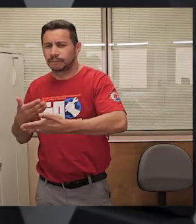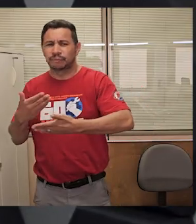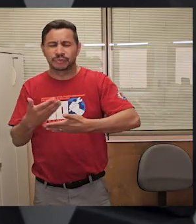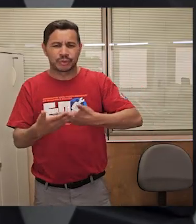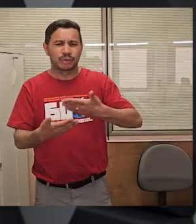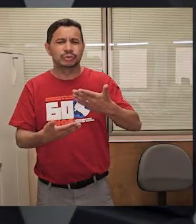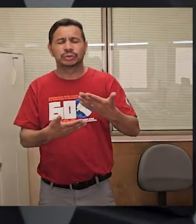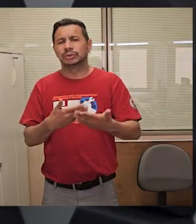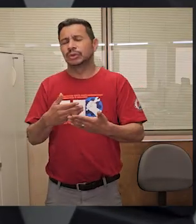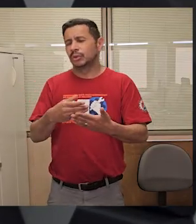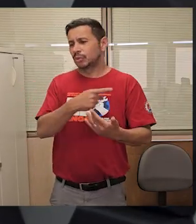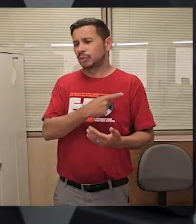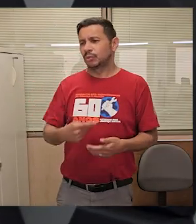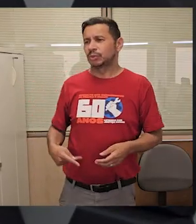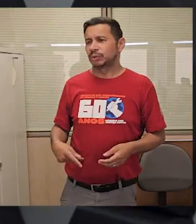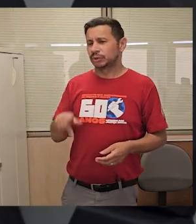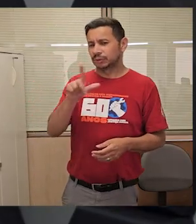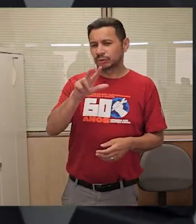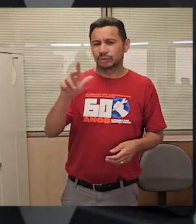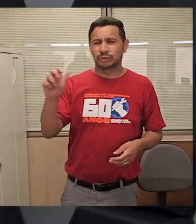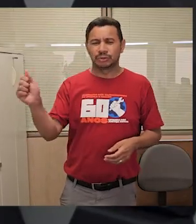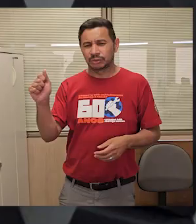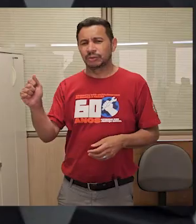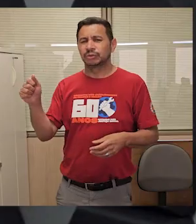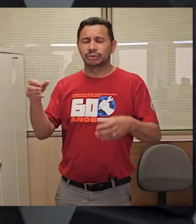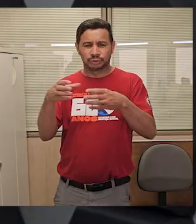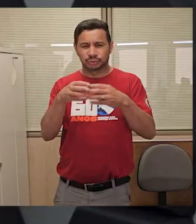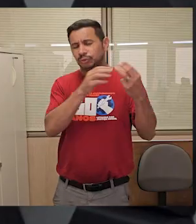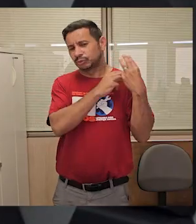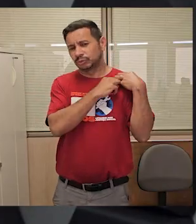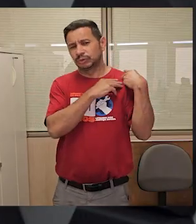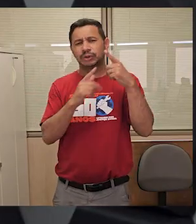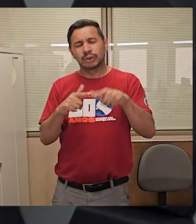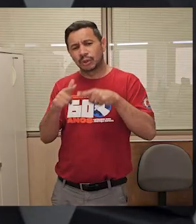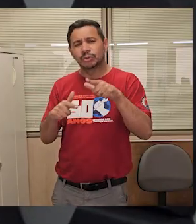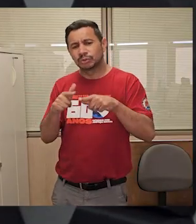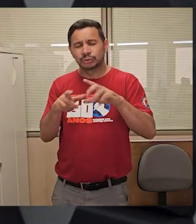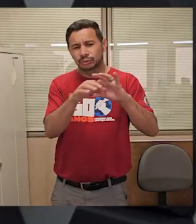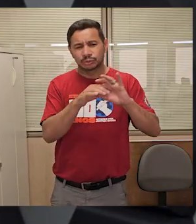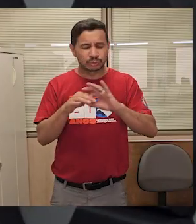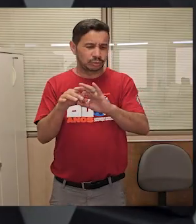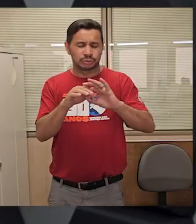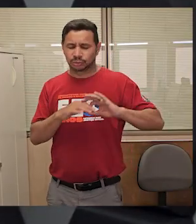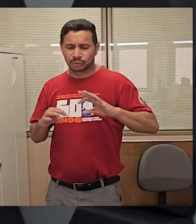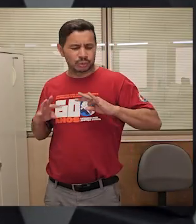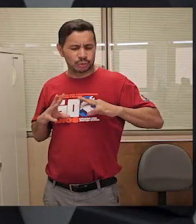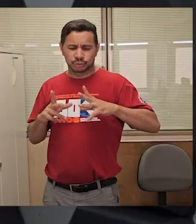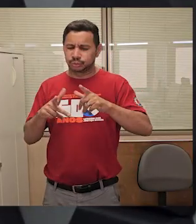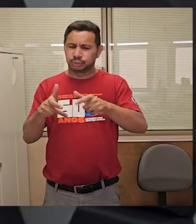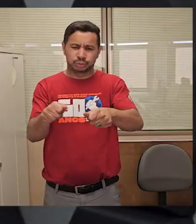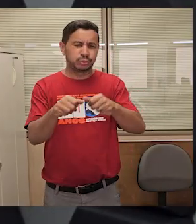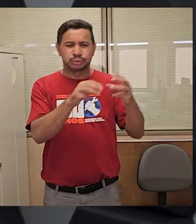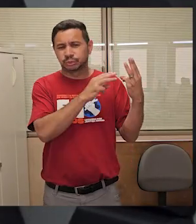assessoramento à Presidência da República, vinculado a um ministério, mas que procura articular com todos os